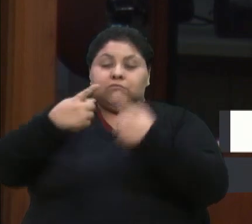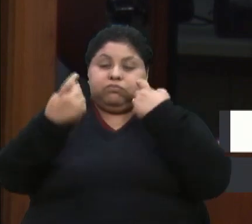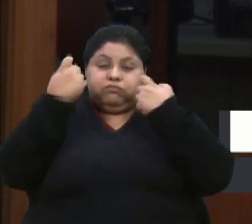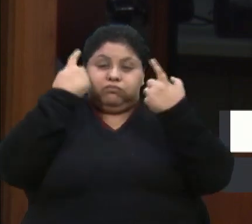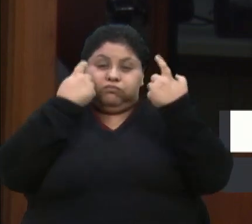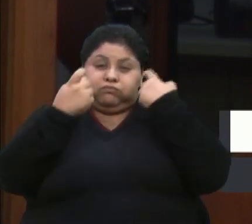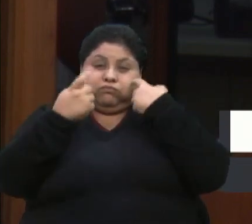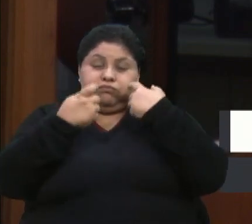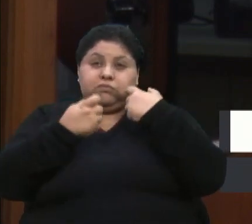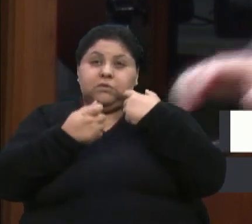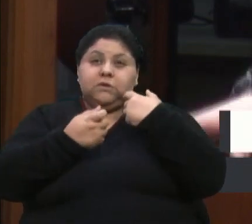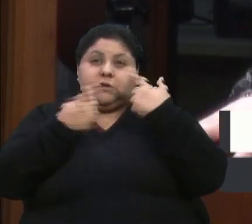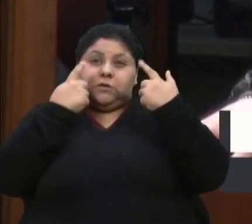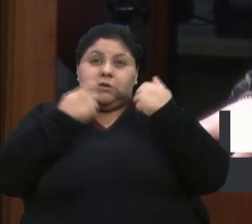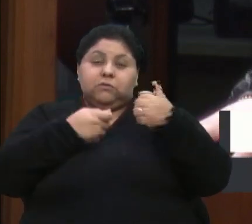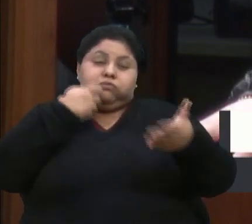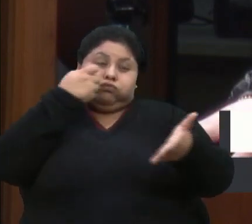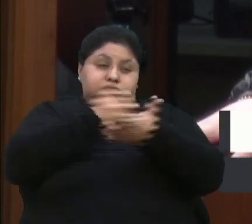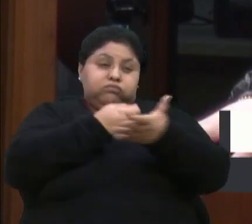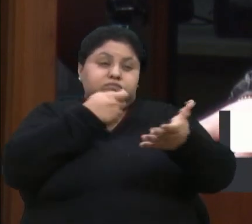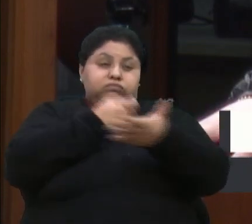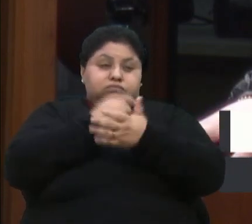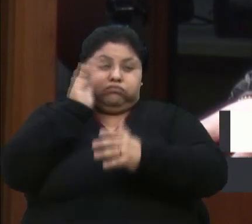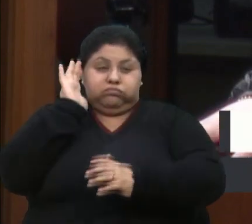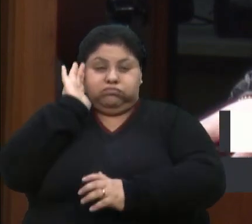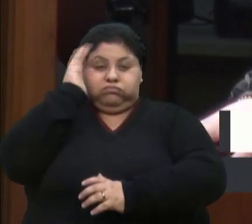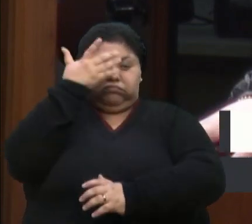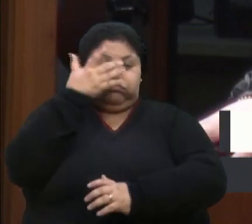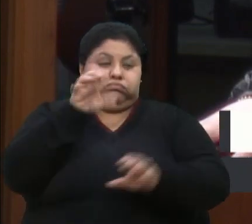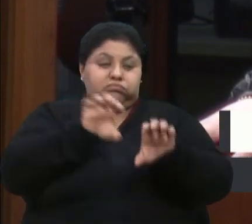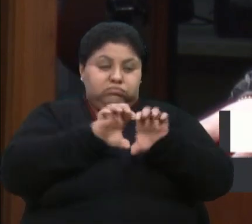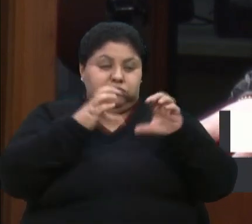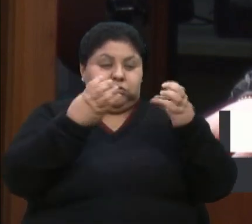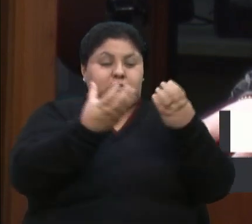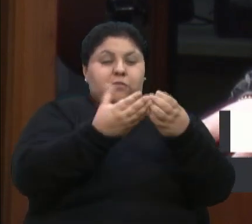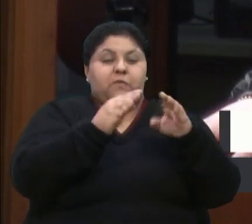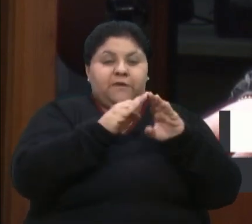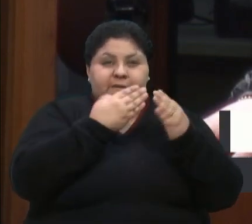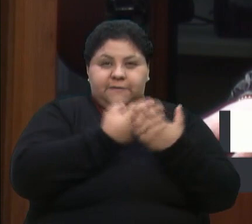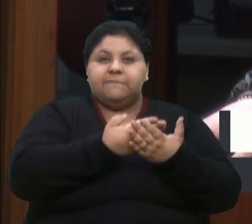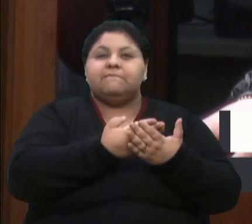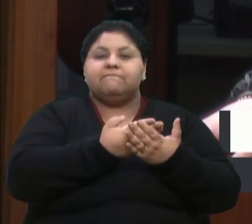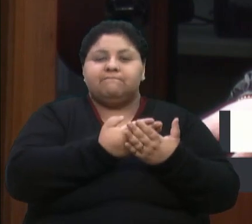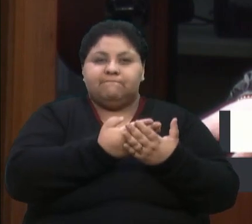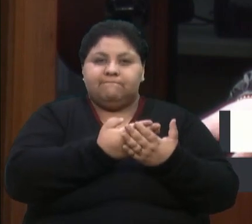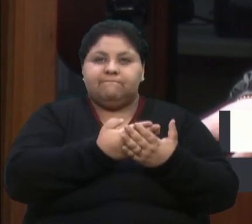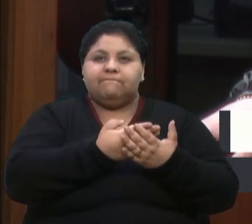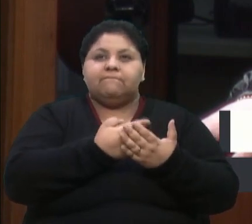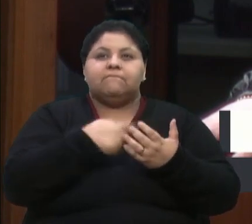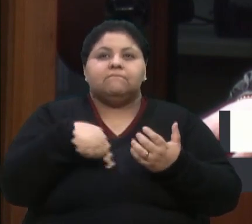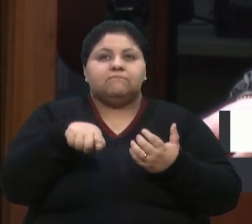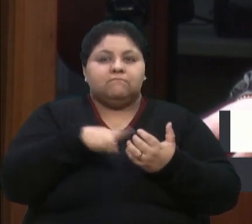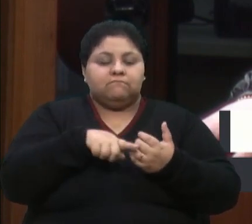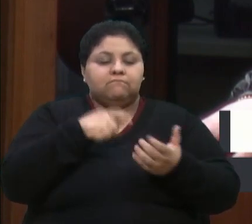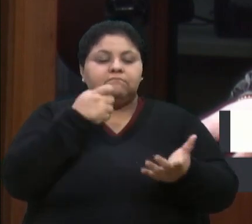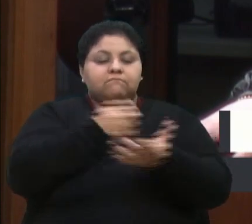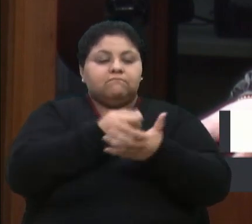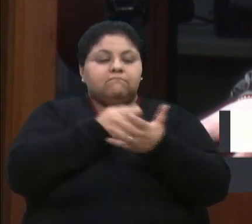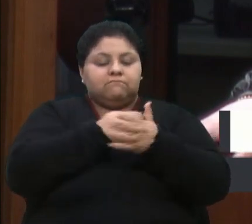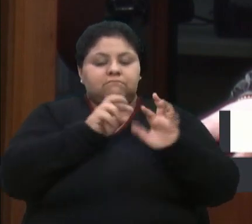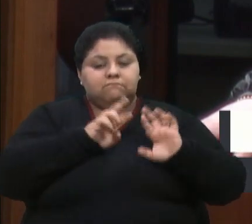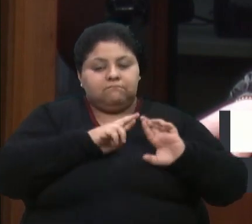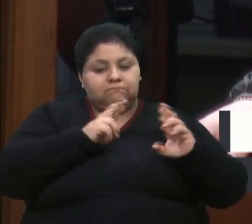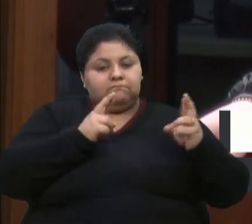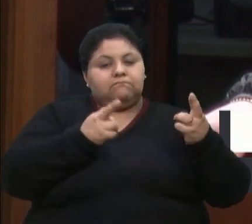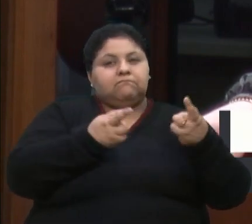os ataques que ocorreram nas comunidades escolares. Nós propomos uma reunião da Comissão de